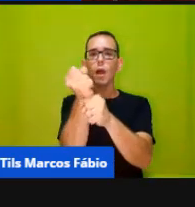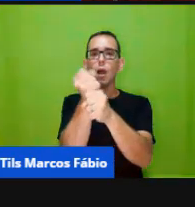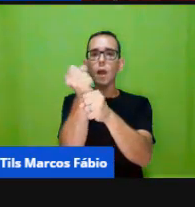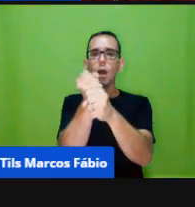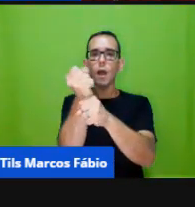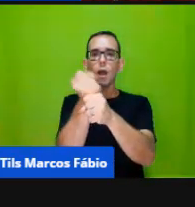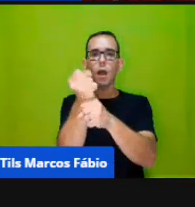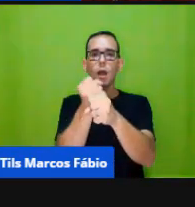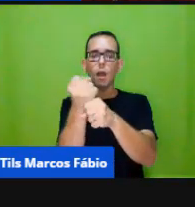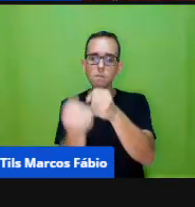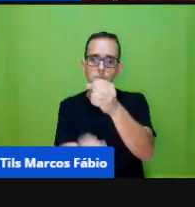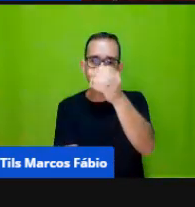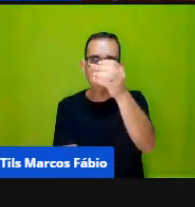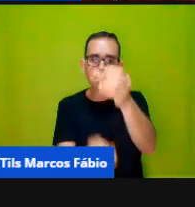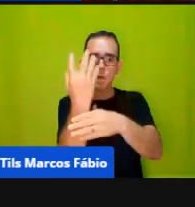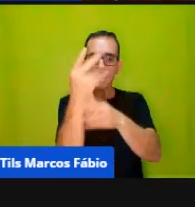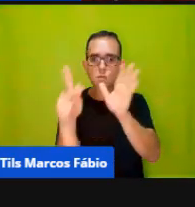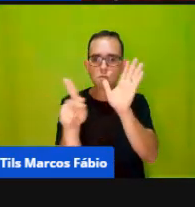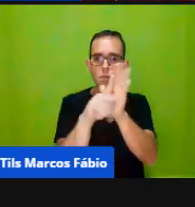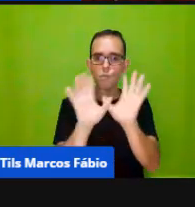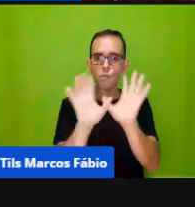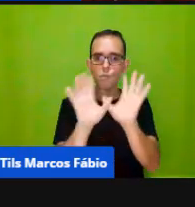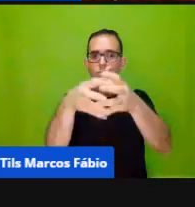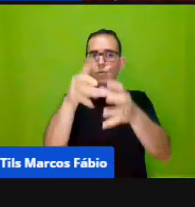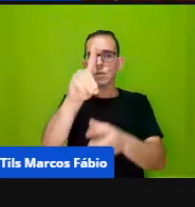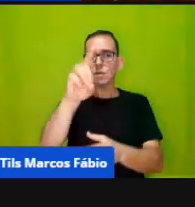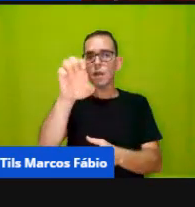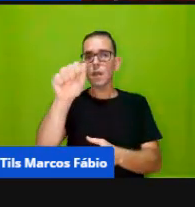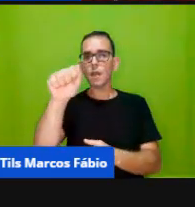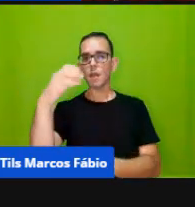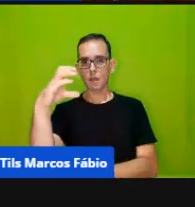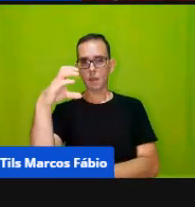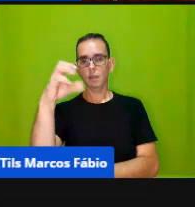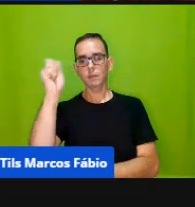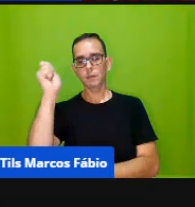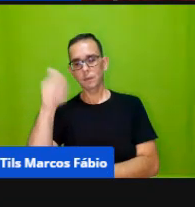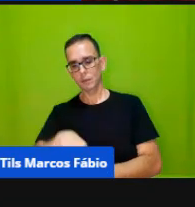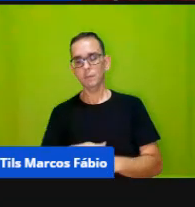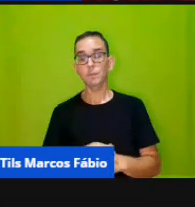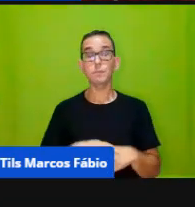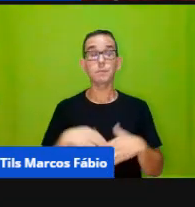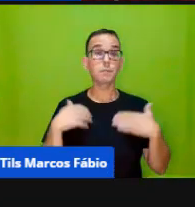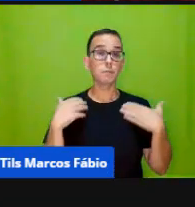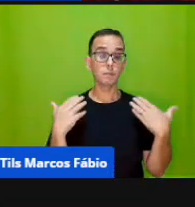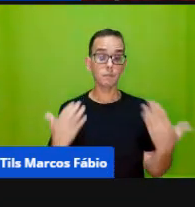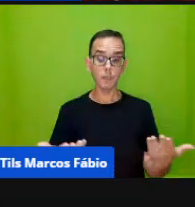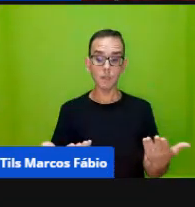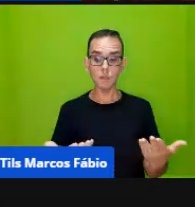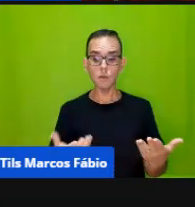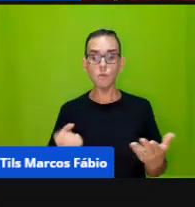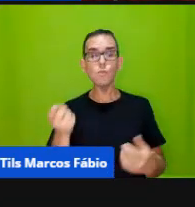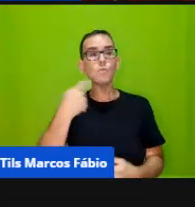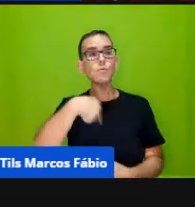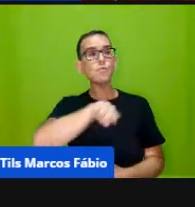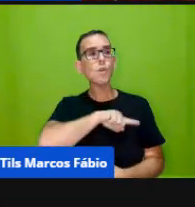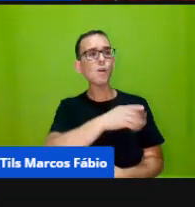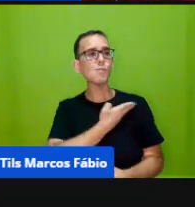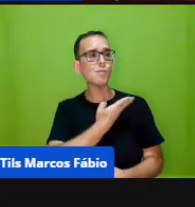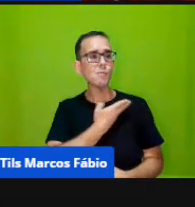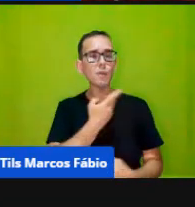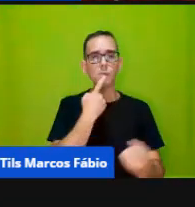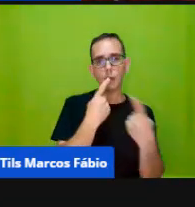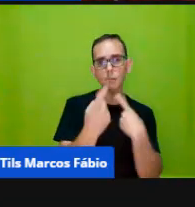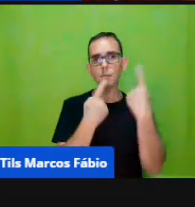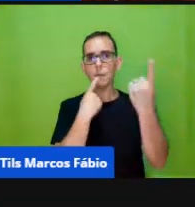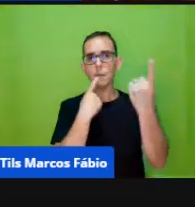na construção da DEAC, na construção das ações da DEAC. Então, aí, aqueles meus colegas, a gente discute muito isso,